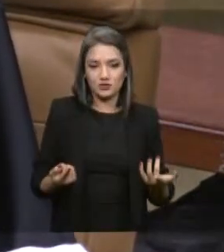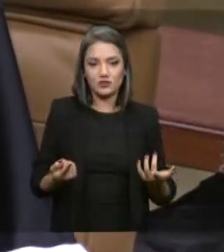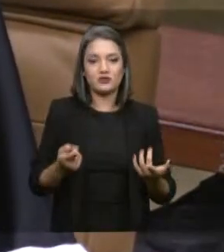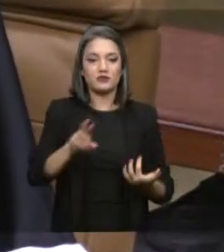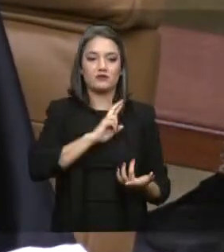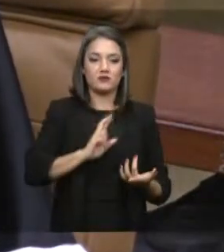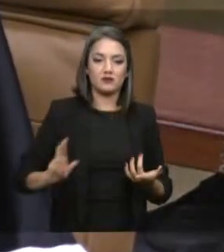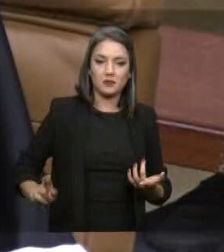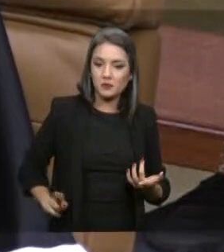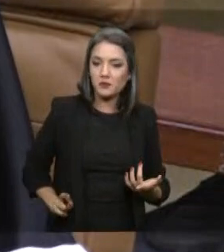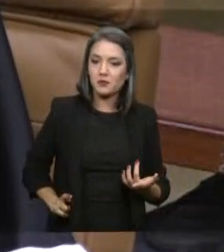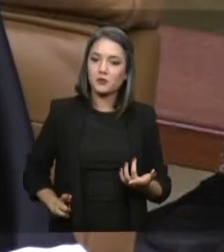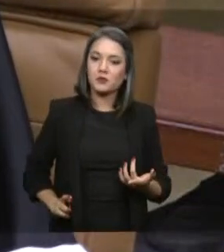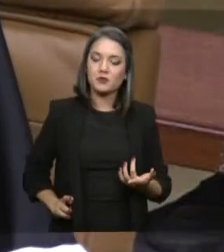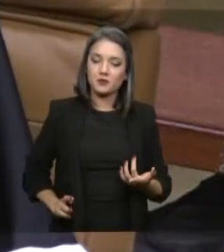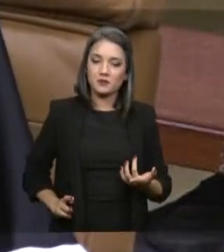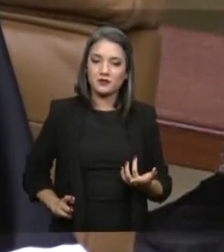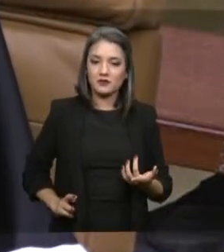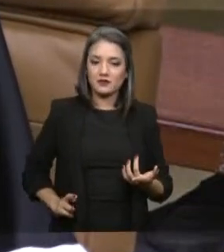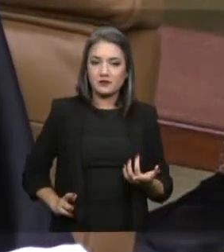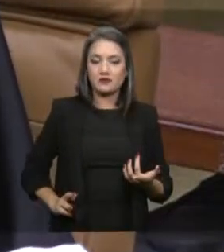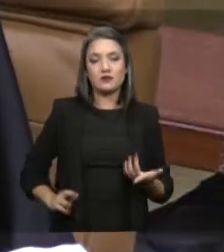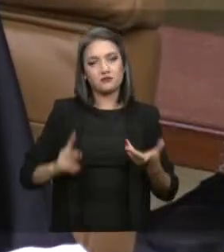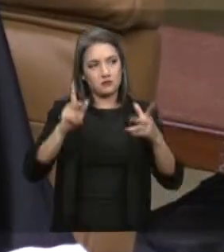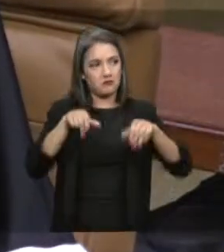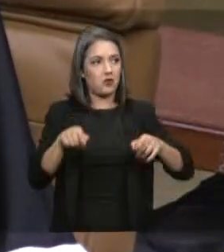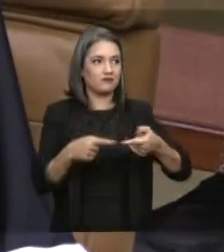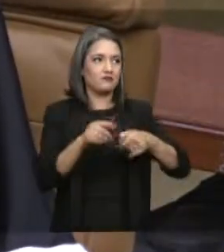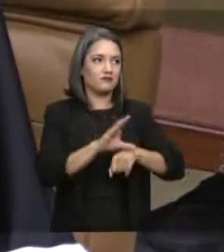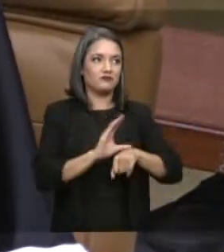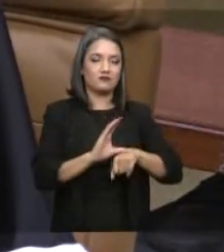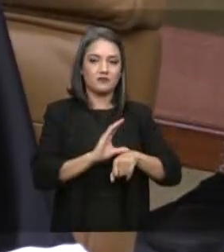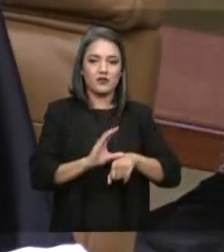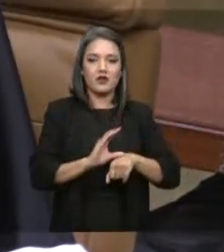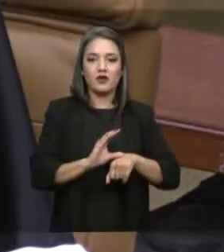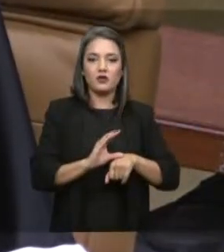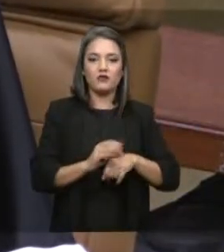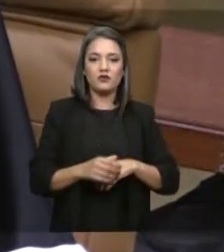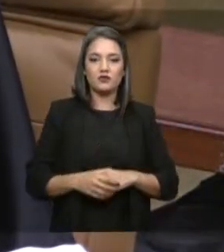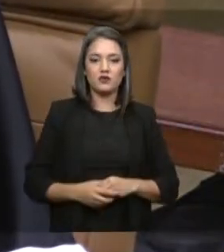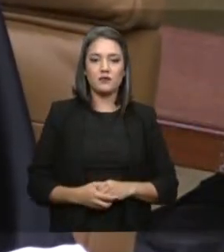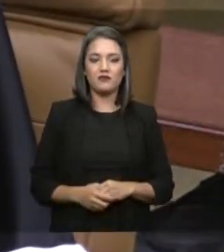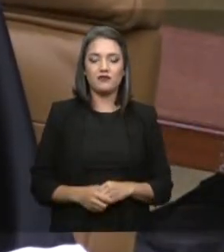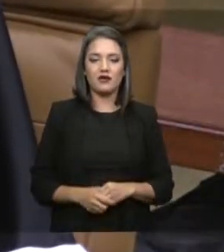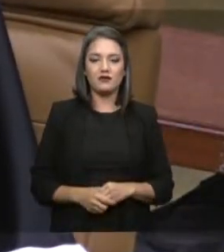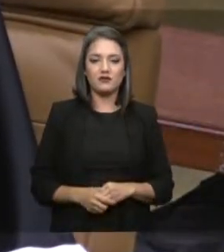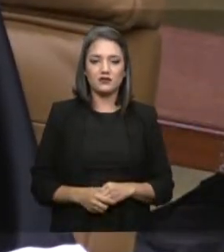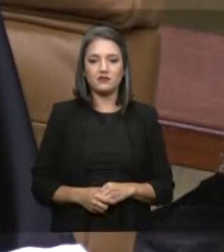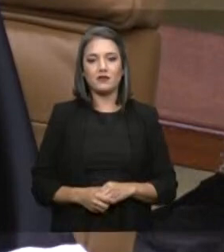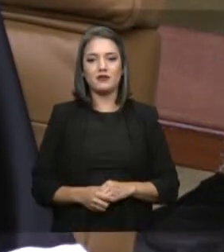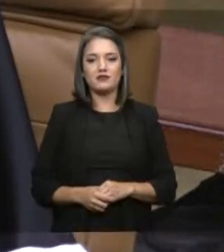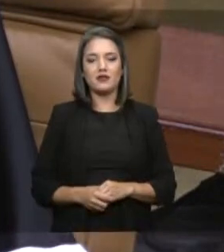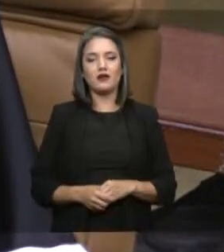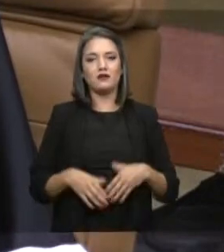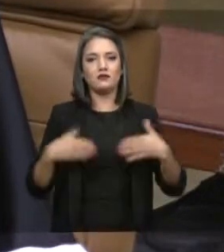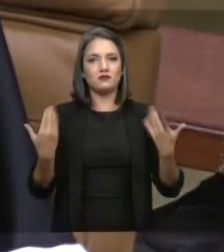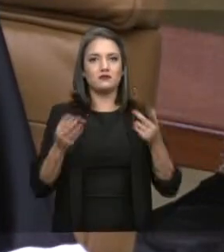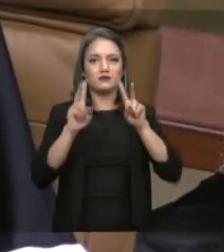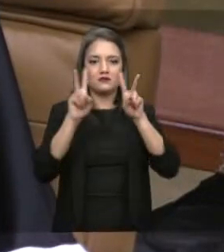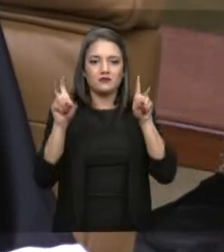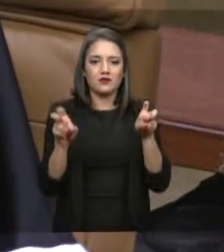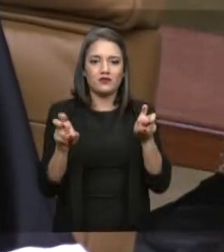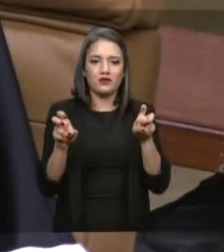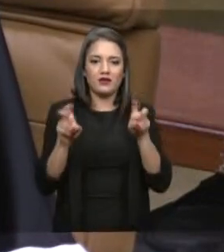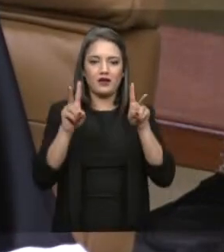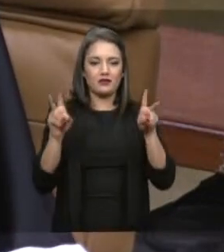República tal como prever a constituição por isso O que faz a comissão nessa matéria é